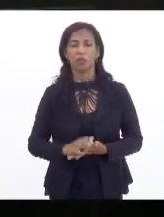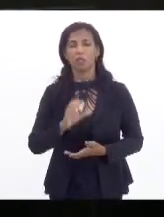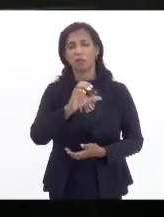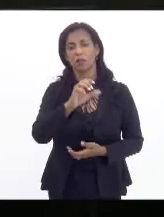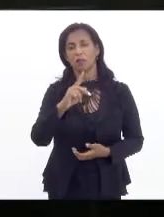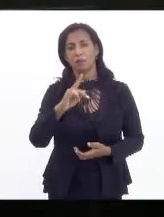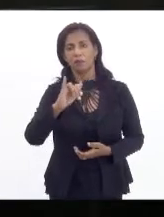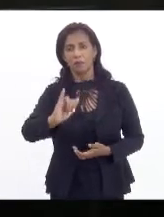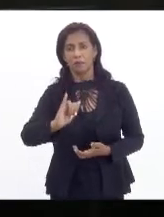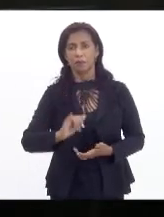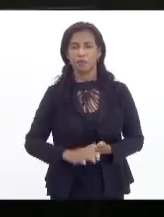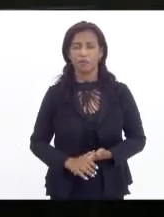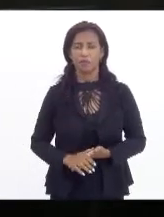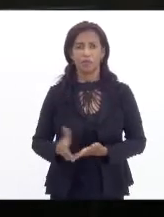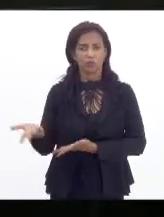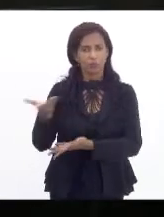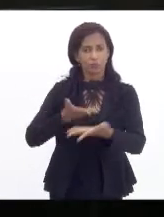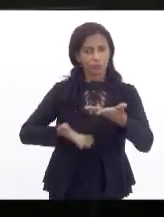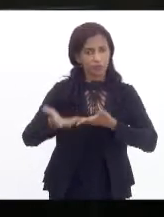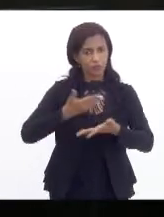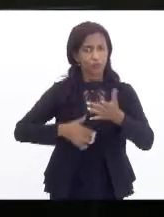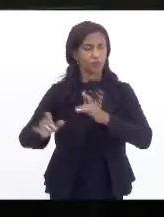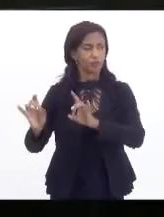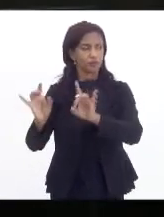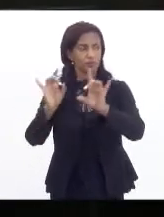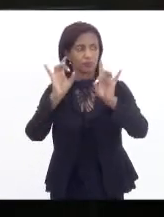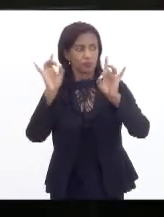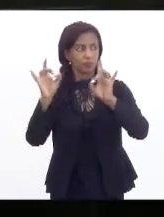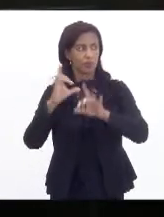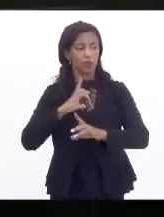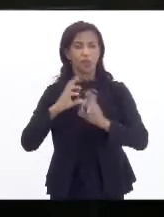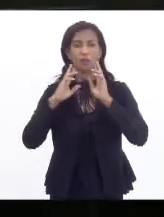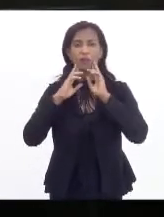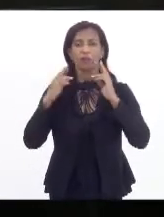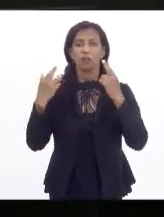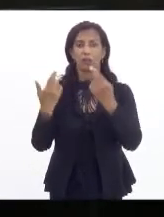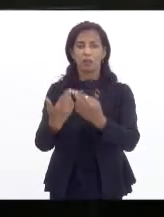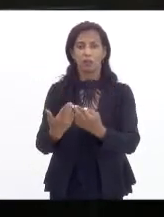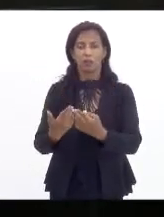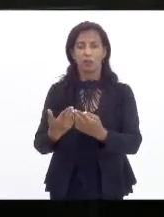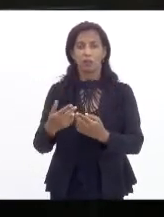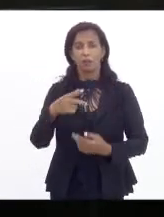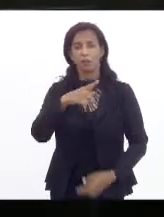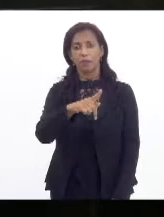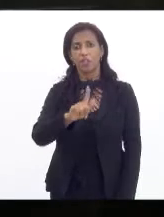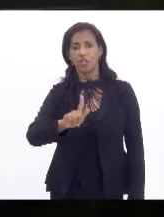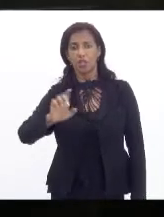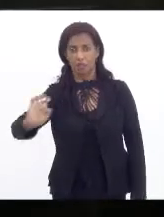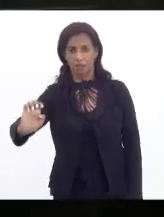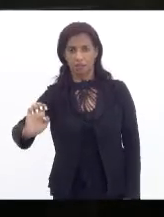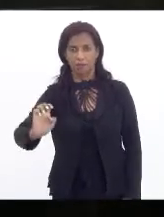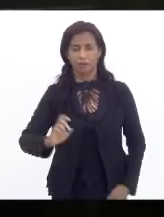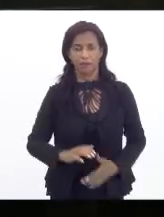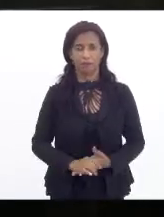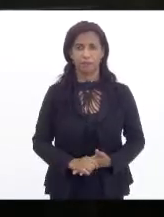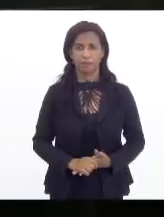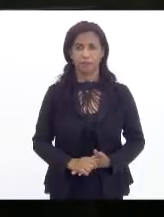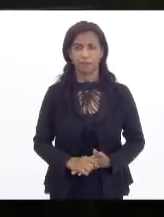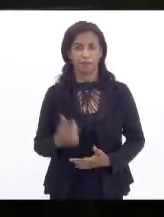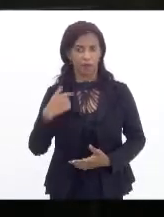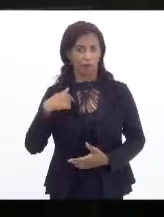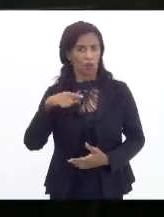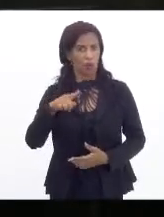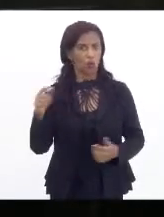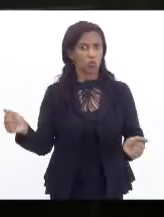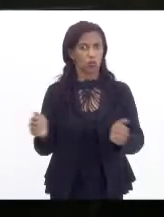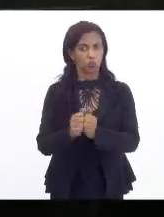CPI das participações especiais teve uma reunião na Procuradoria-Geral do Estado. Eu estava lá